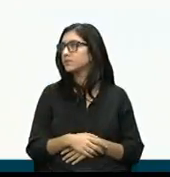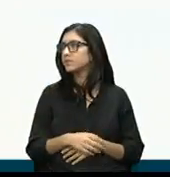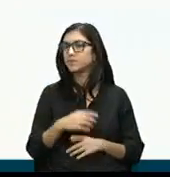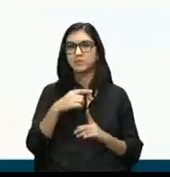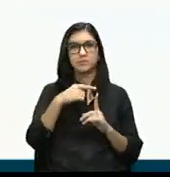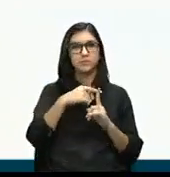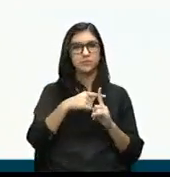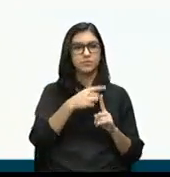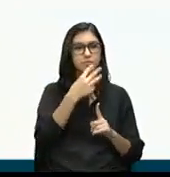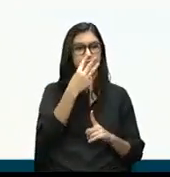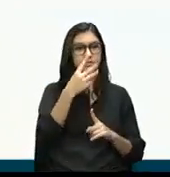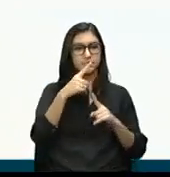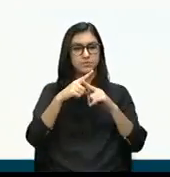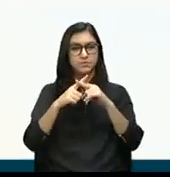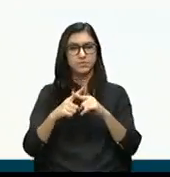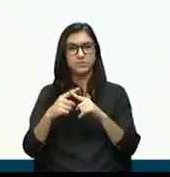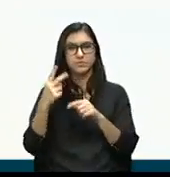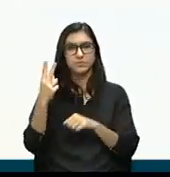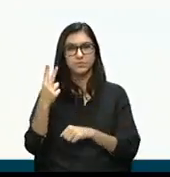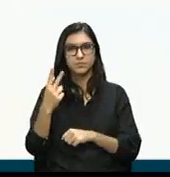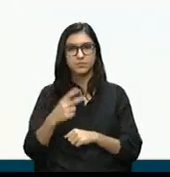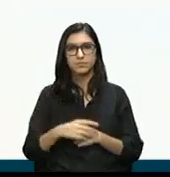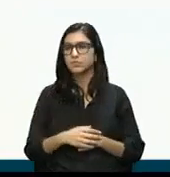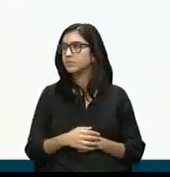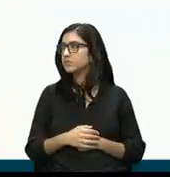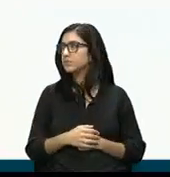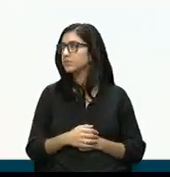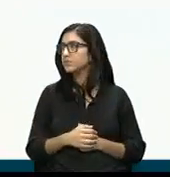mais 3 multiplicado por 2.